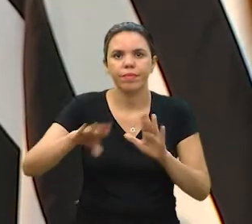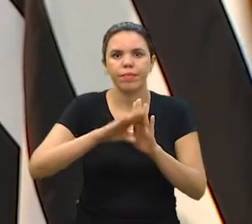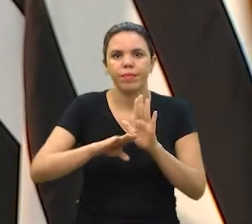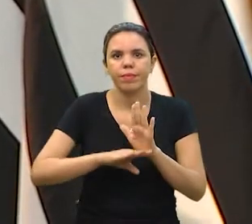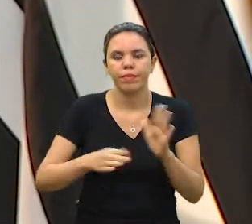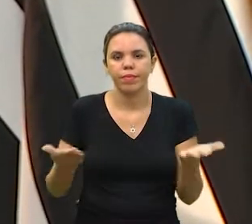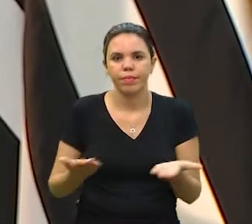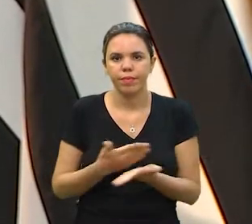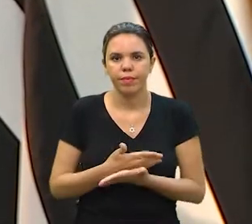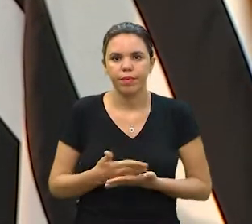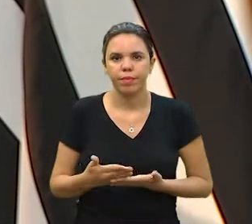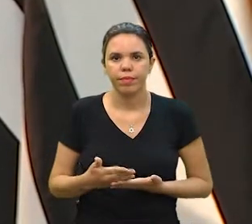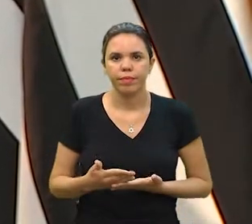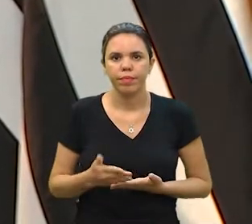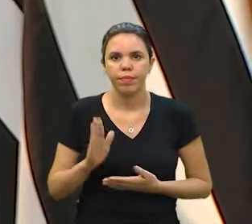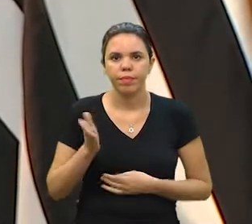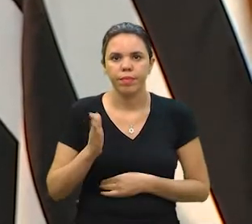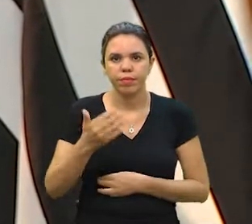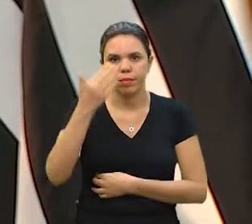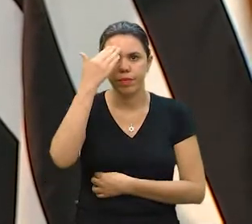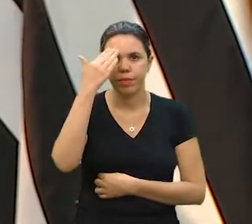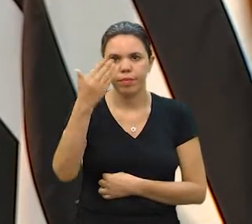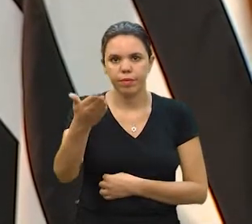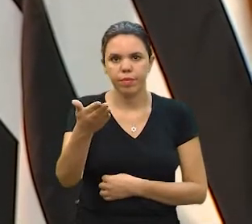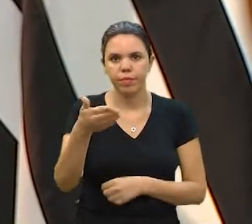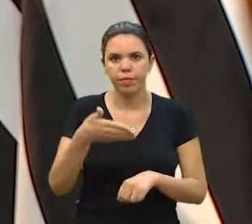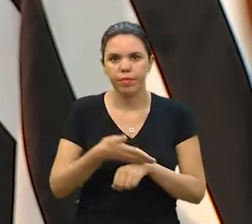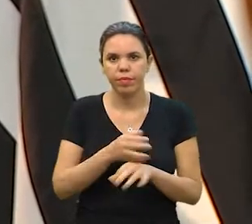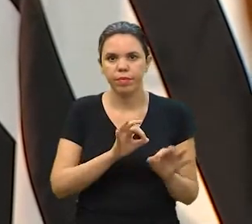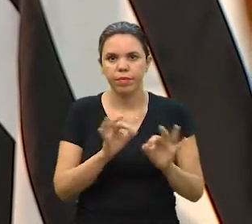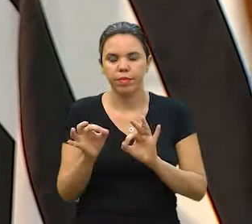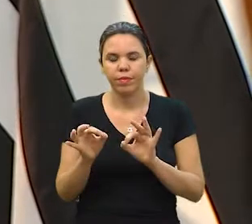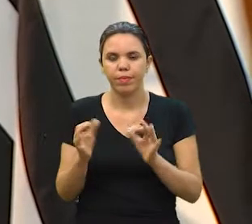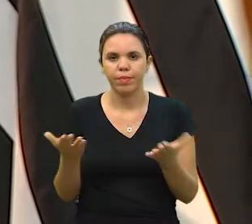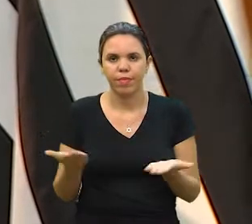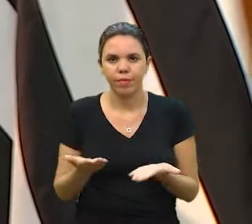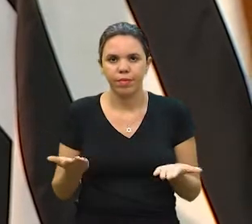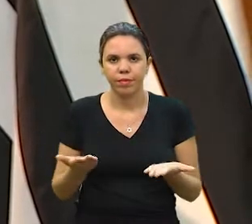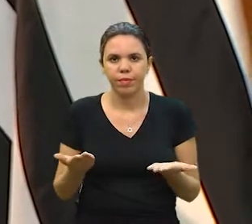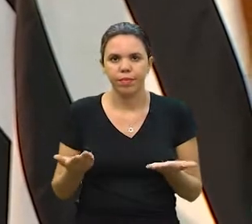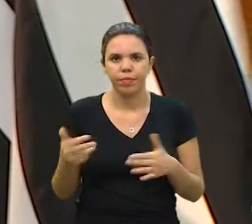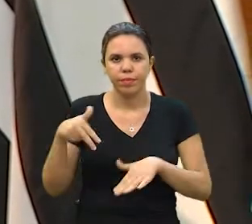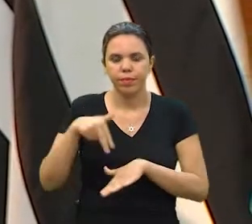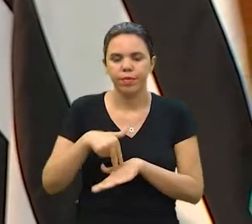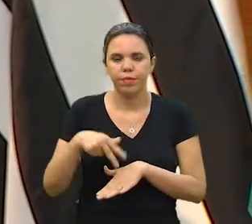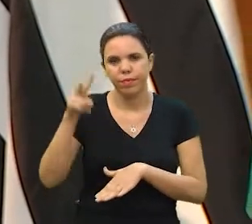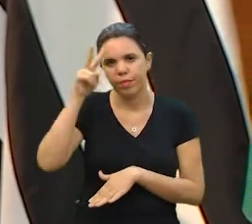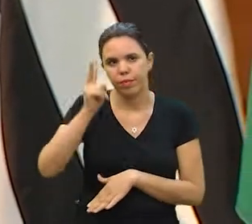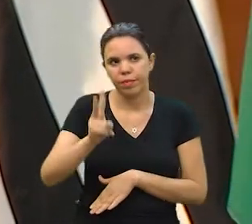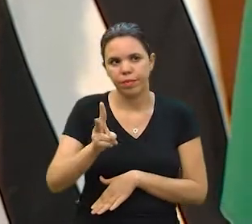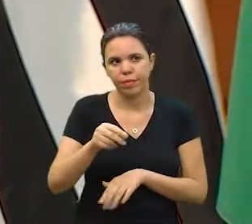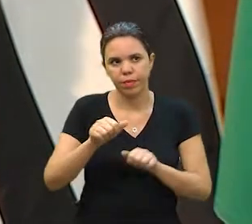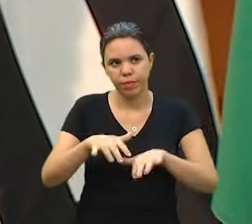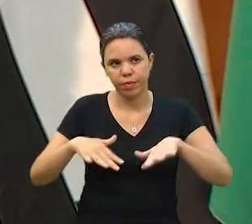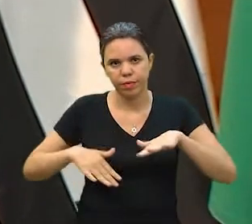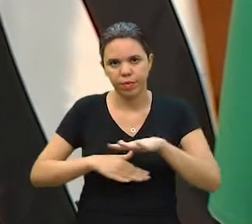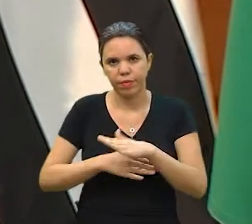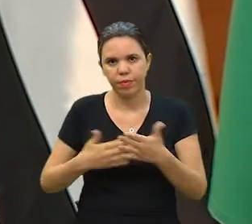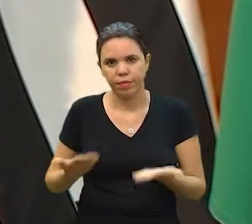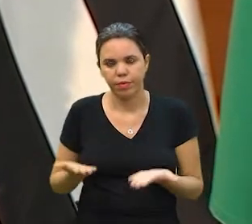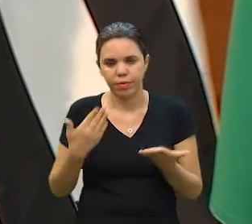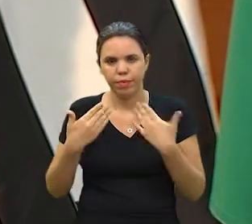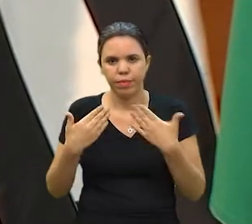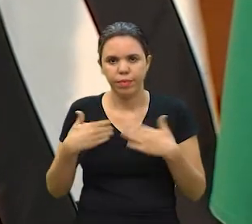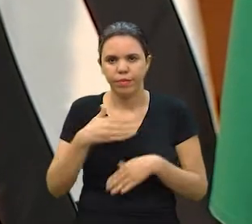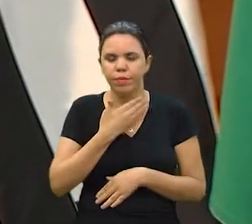Olá, mais um programa em pauta começando e desde já eu agradeço a sua companhia. Hoje a gente está aqui, lembrando sempre no plenarinho